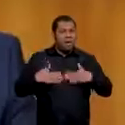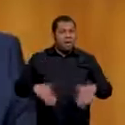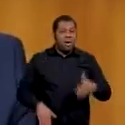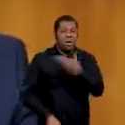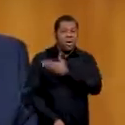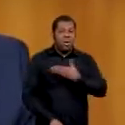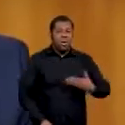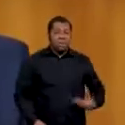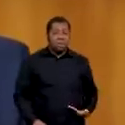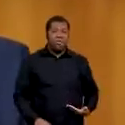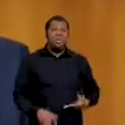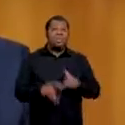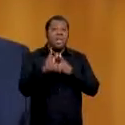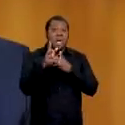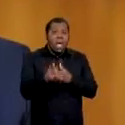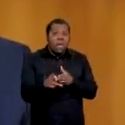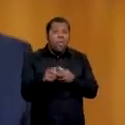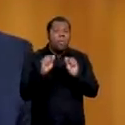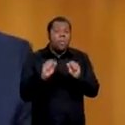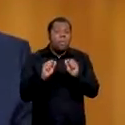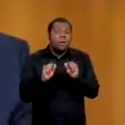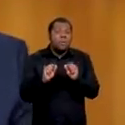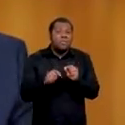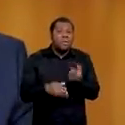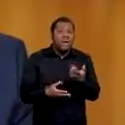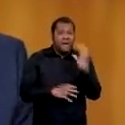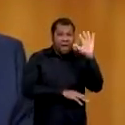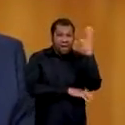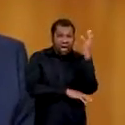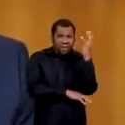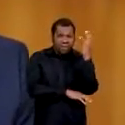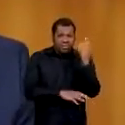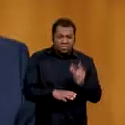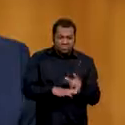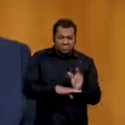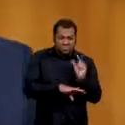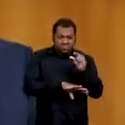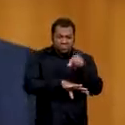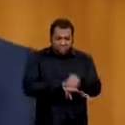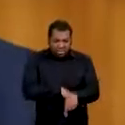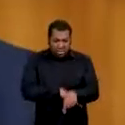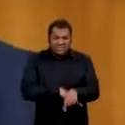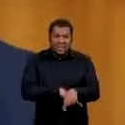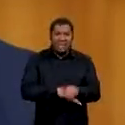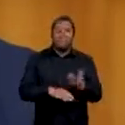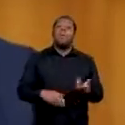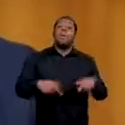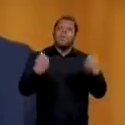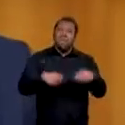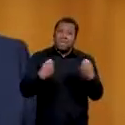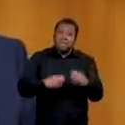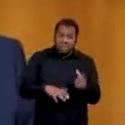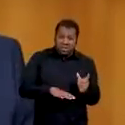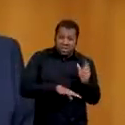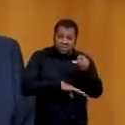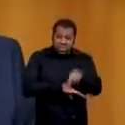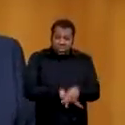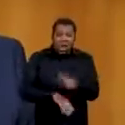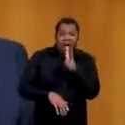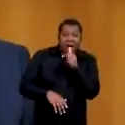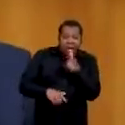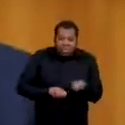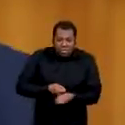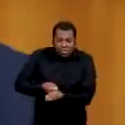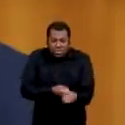você plantar uma árvore frutífera. Uhum. Ela não vai dar o fruto no dia que você plantou. Você tem que jogar água, tem que jogar